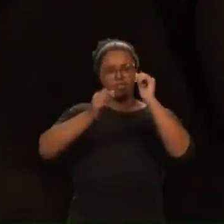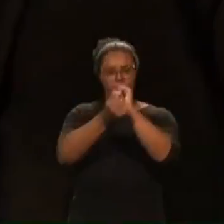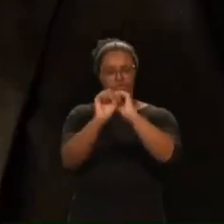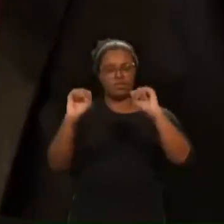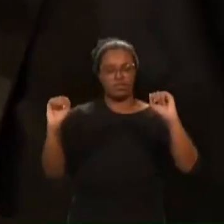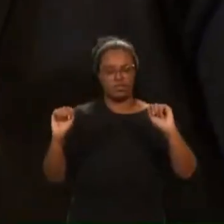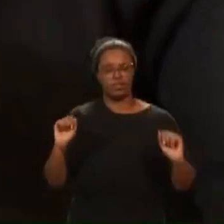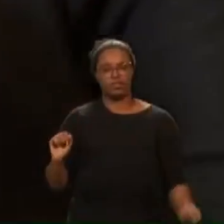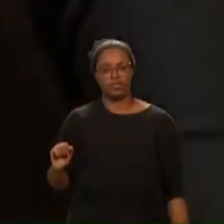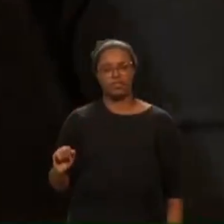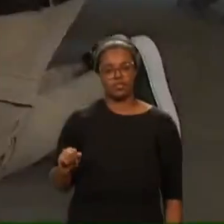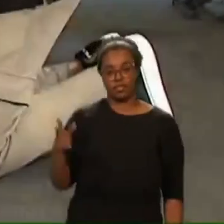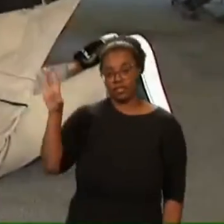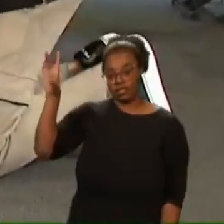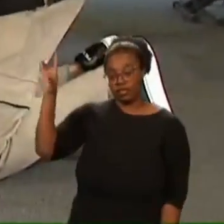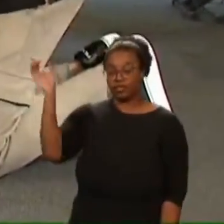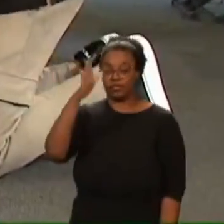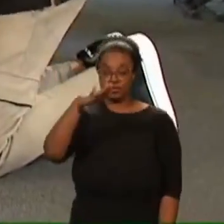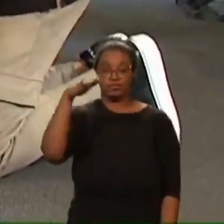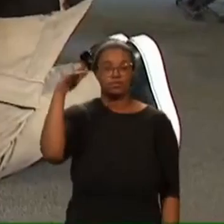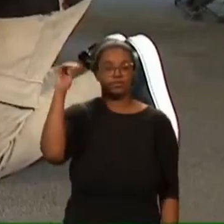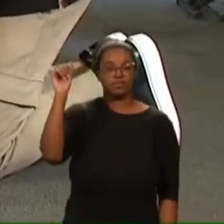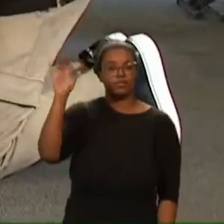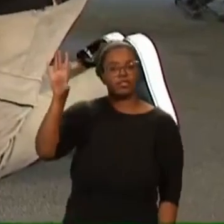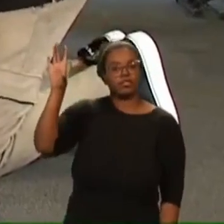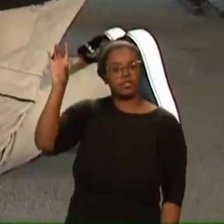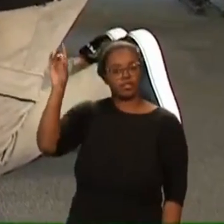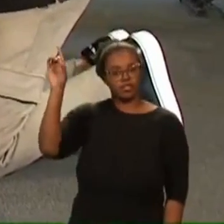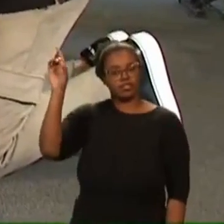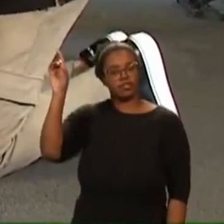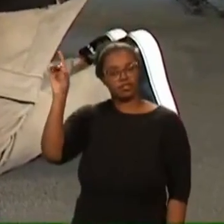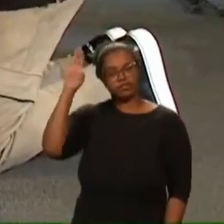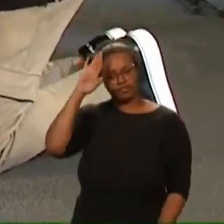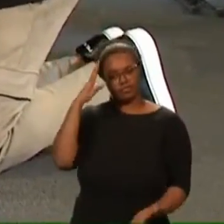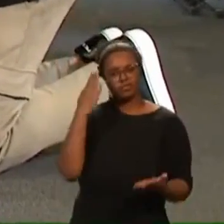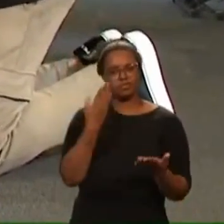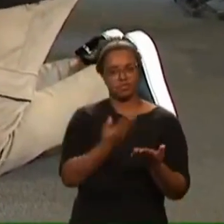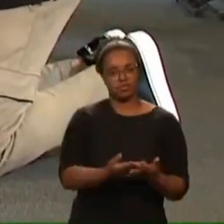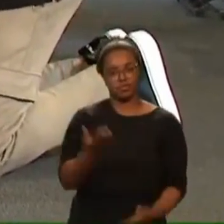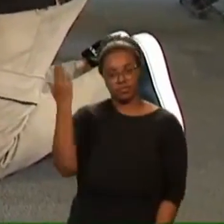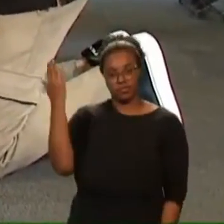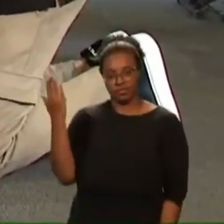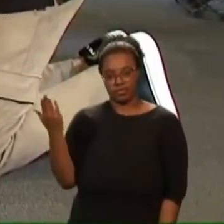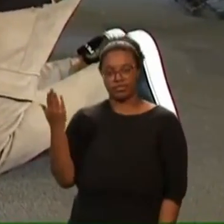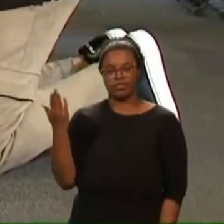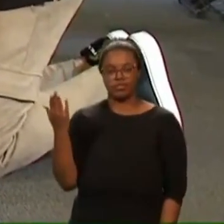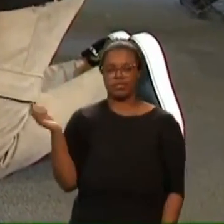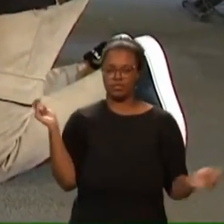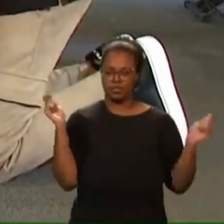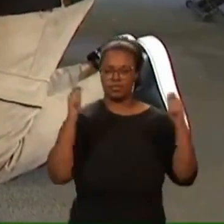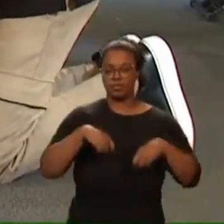liberalidade que Deus tem chamado que Deus os confiou ele capacita